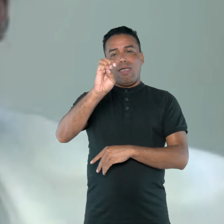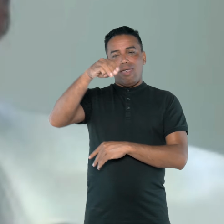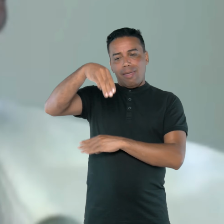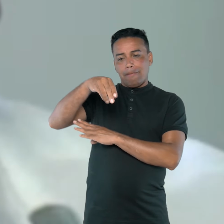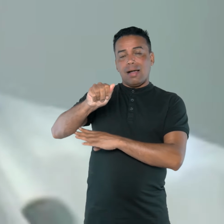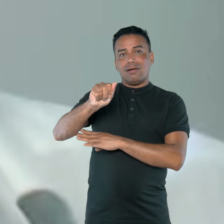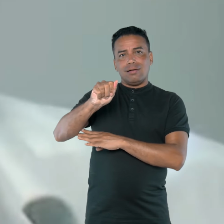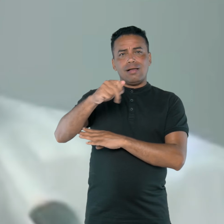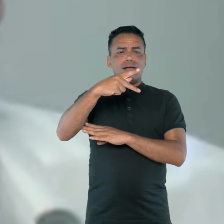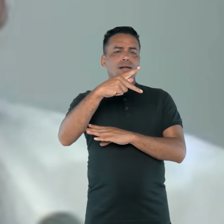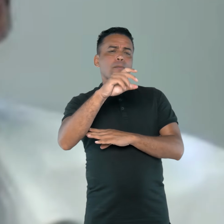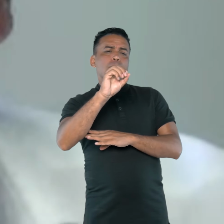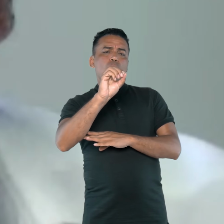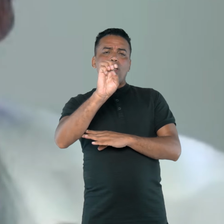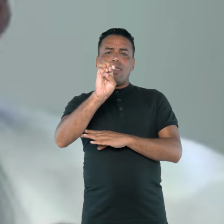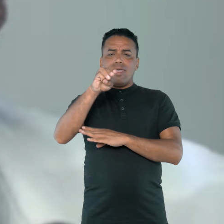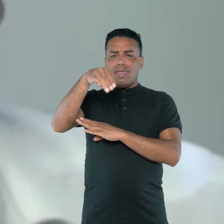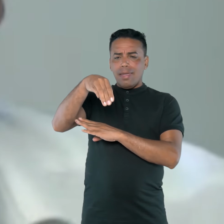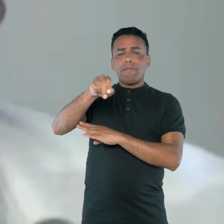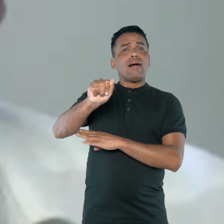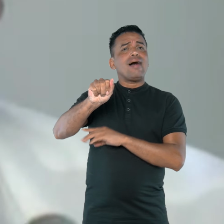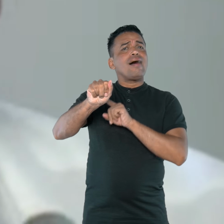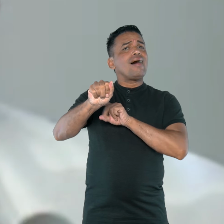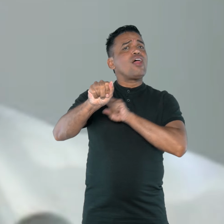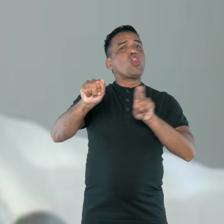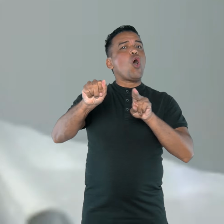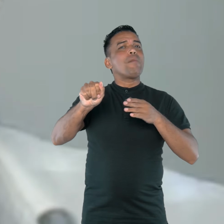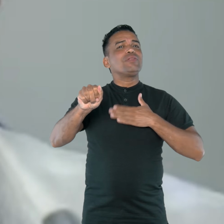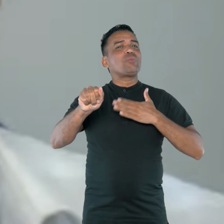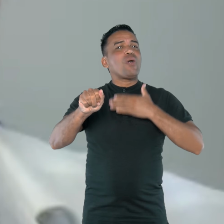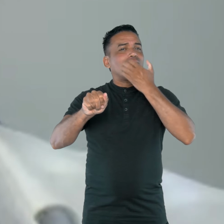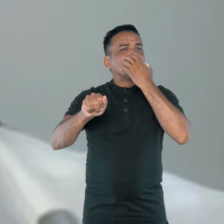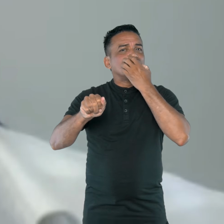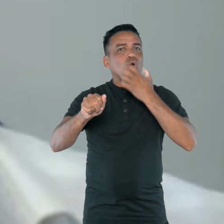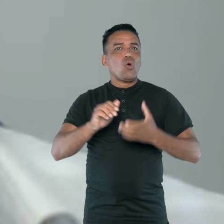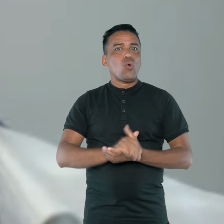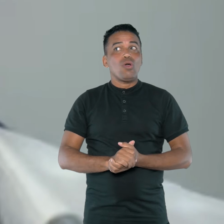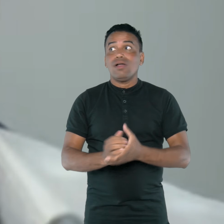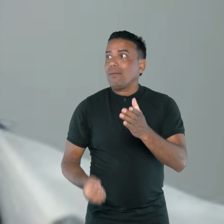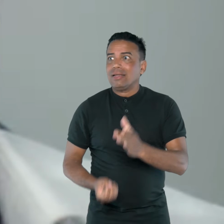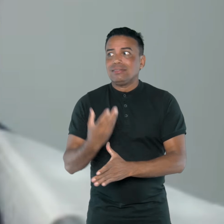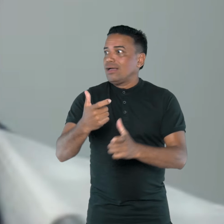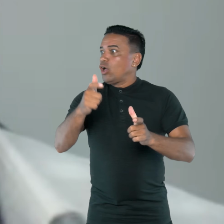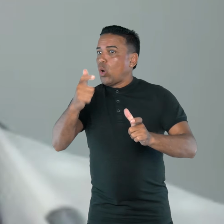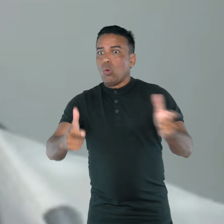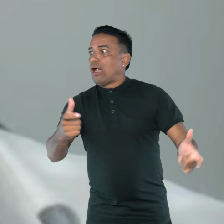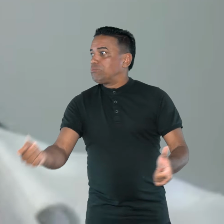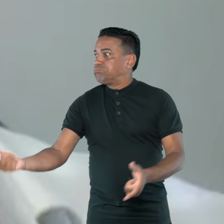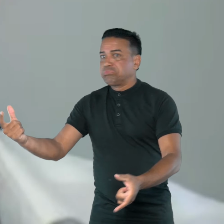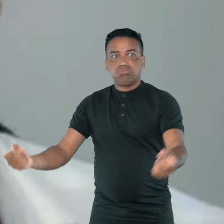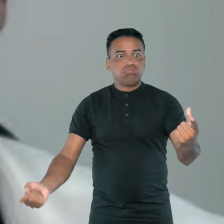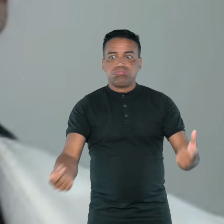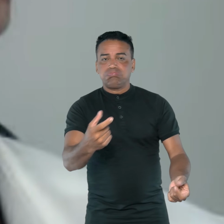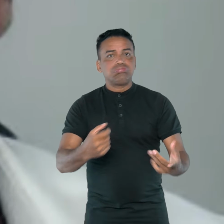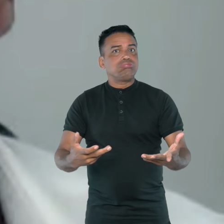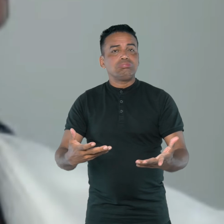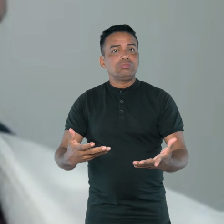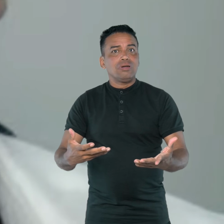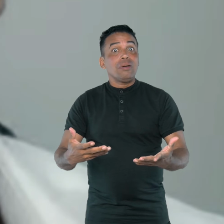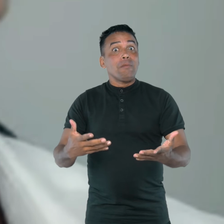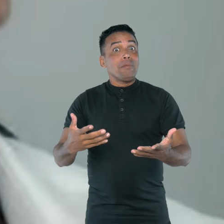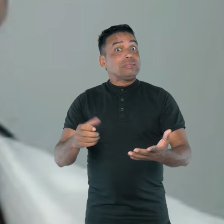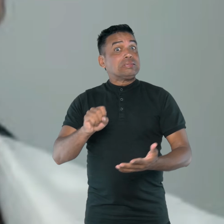Poema era o nome do meu cachorro. Ele aparecia nos lugares mais improváveis, como se pudesse